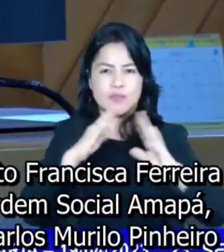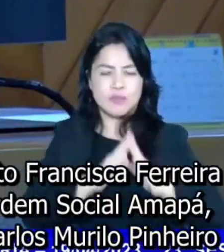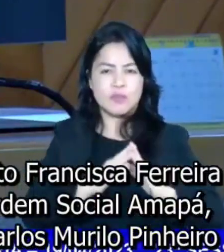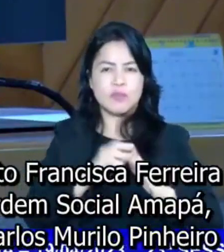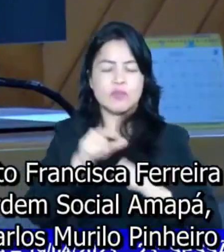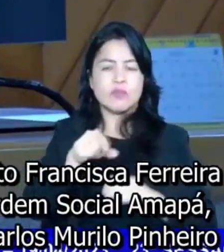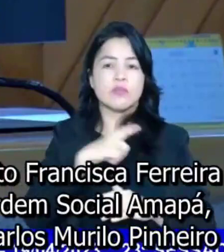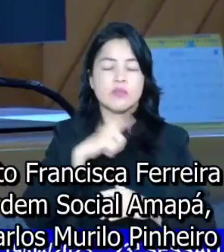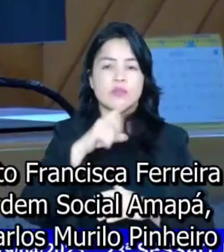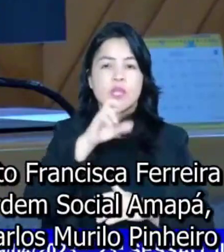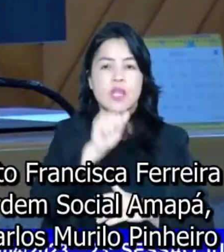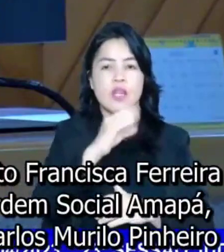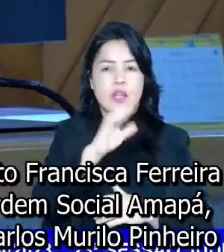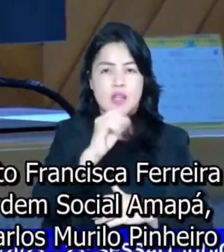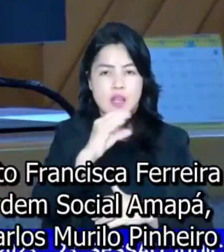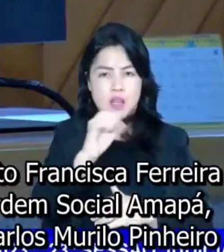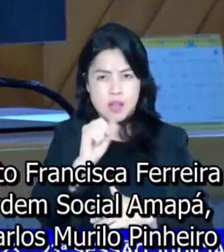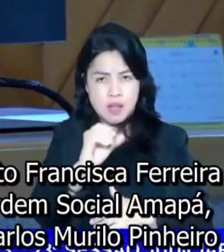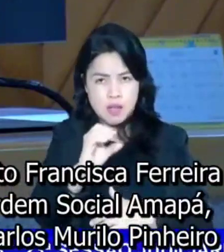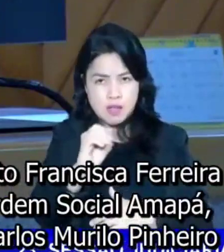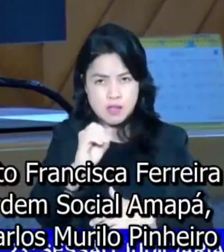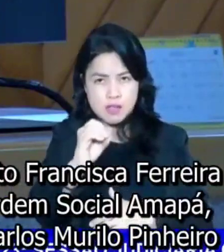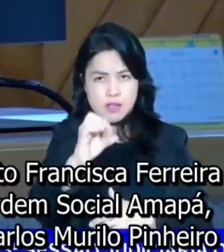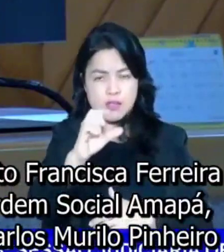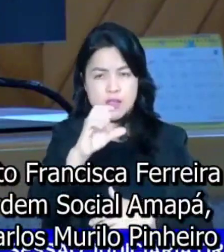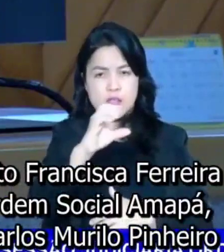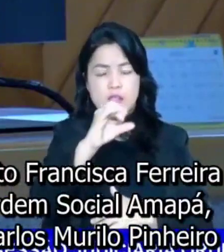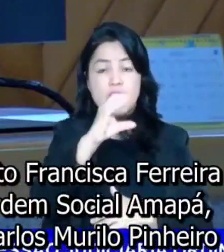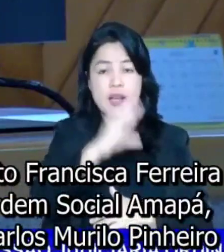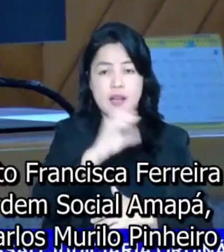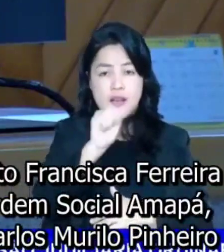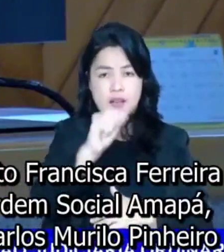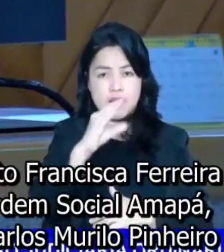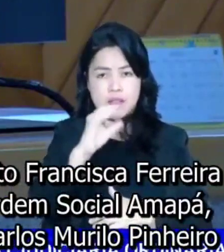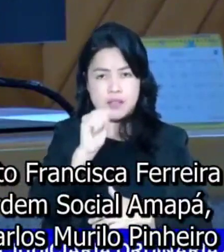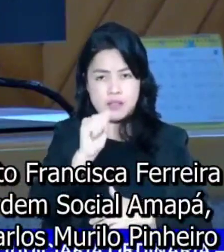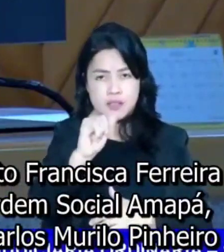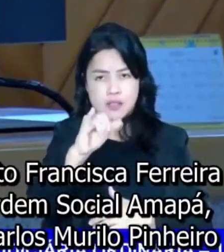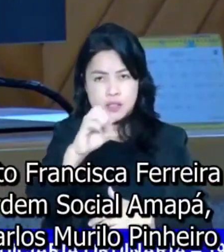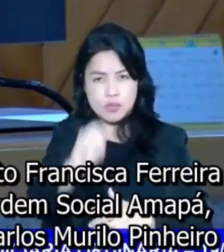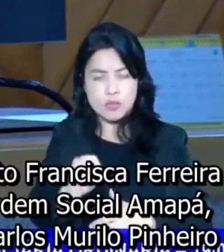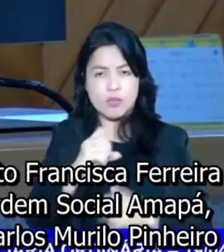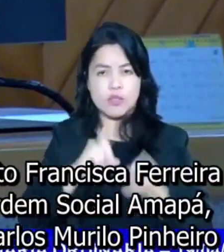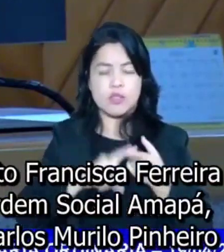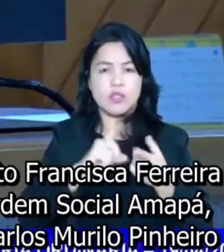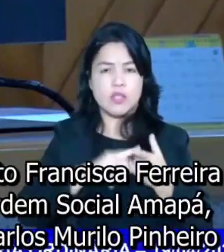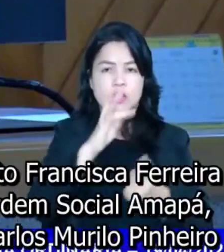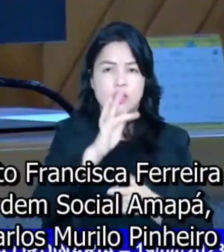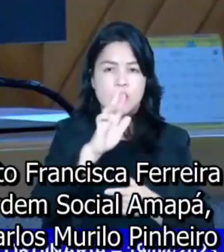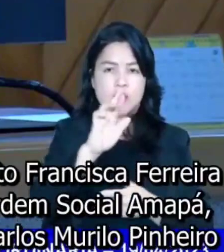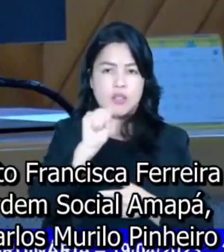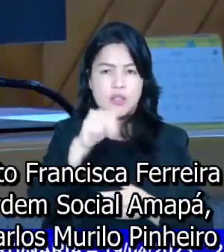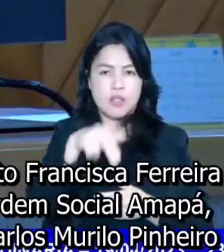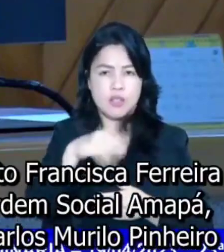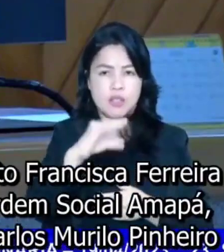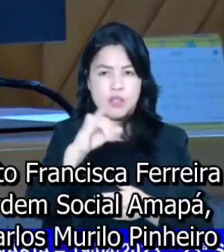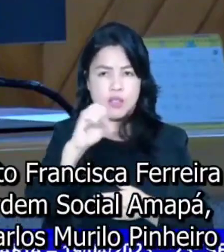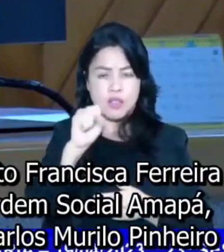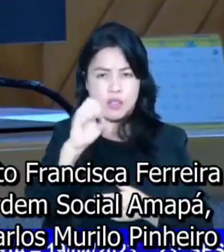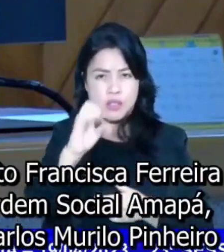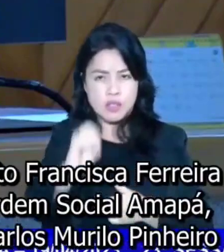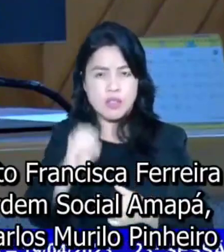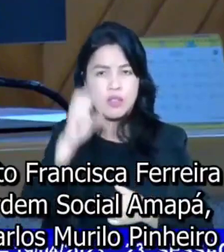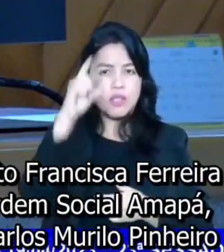Silva Favacho Neto, Francisca Ferreira Favacho, Diretório Regional do Partido Republicano da Ordem Social